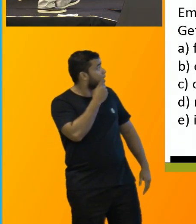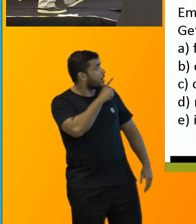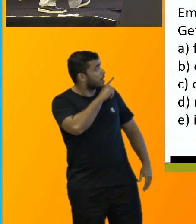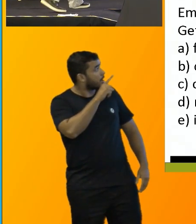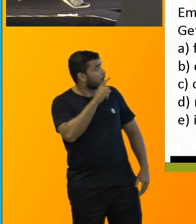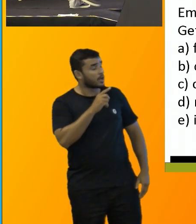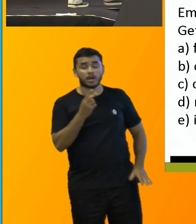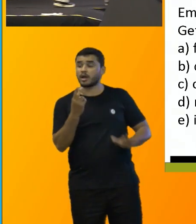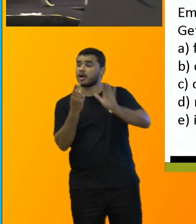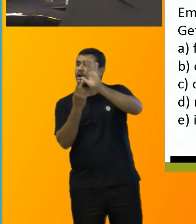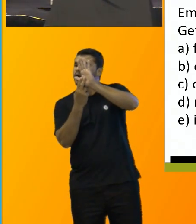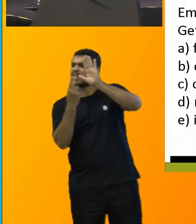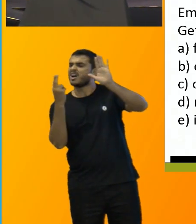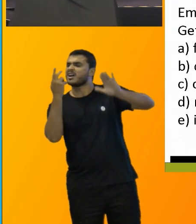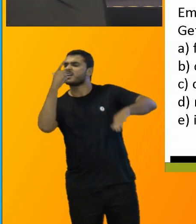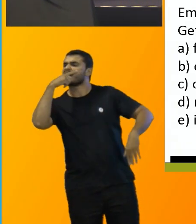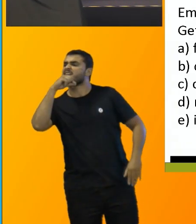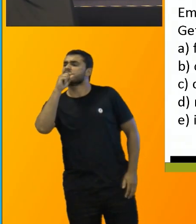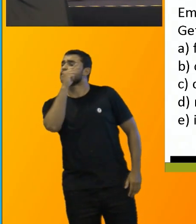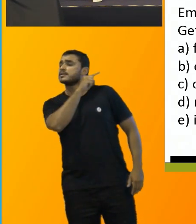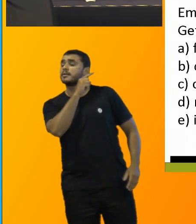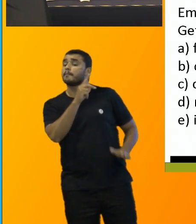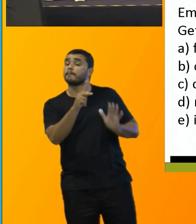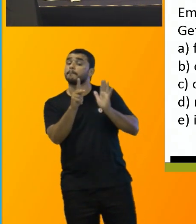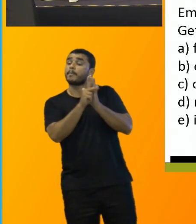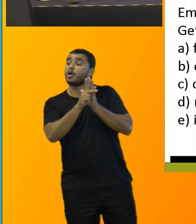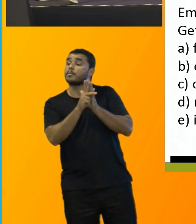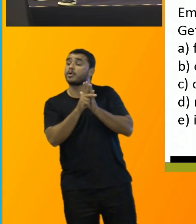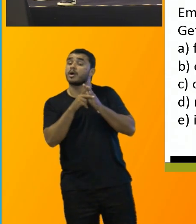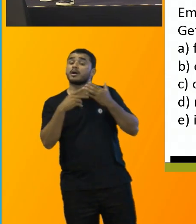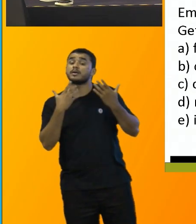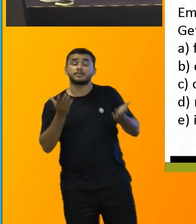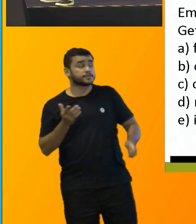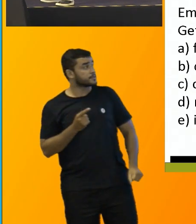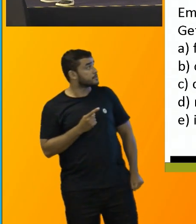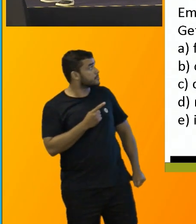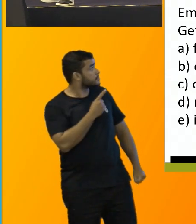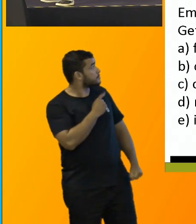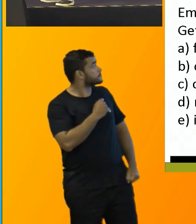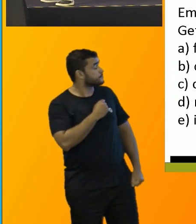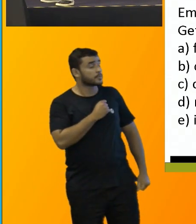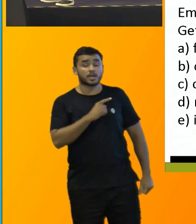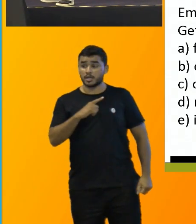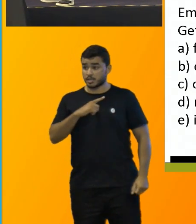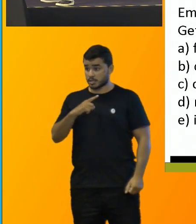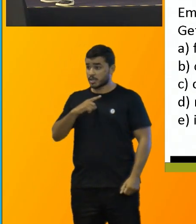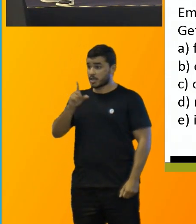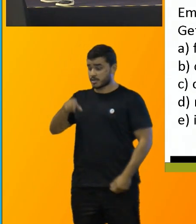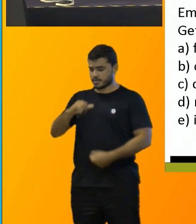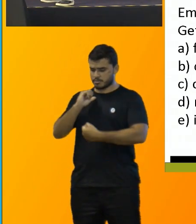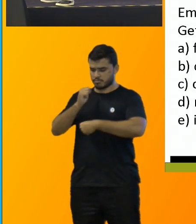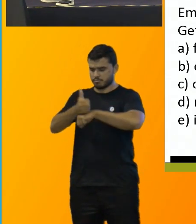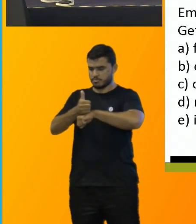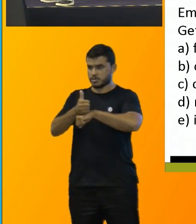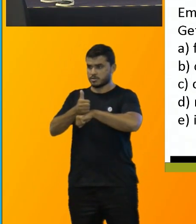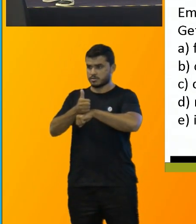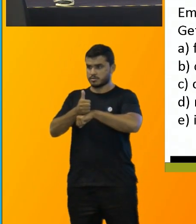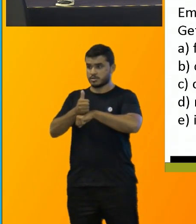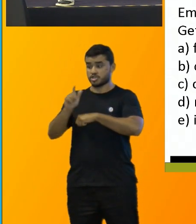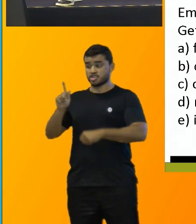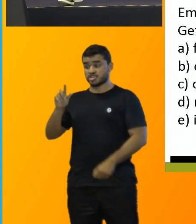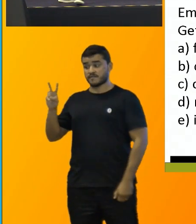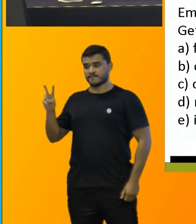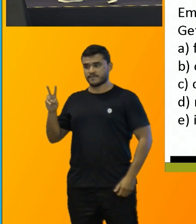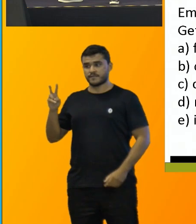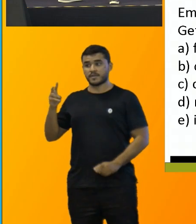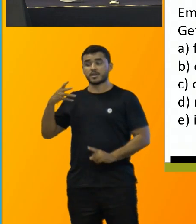vezes ajuda, só que aí ele está falando muito claramente, olha só, discurso de posse de Getúlio Vargas como chefe do